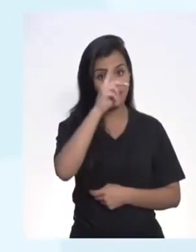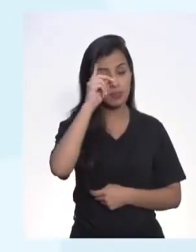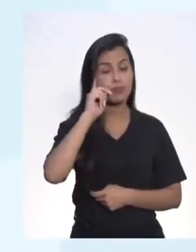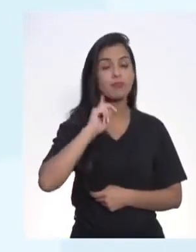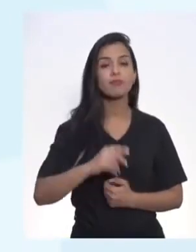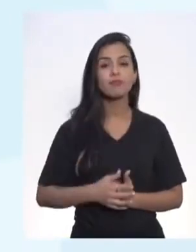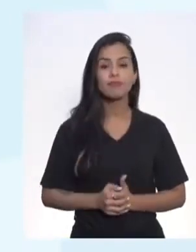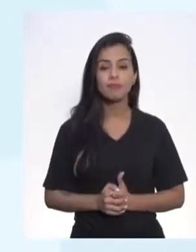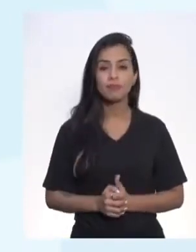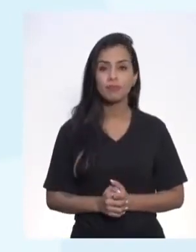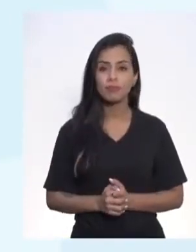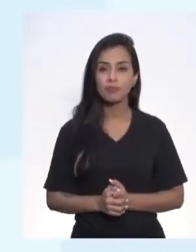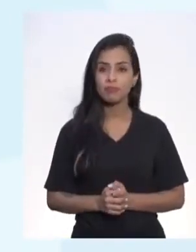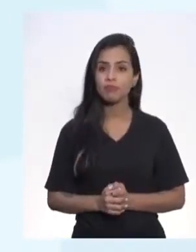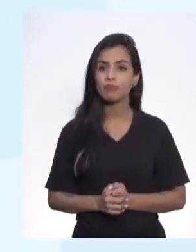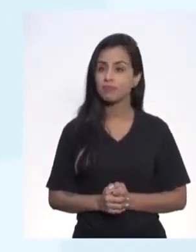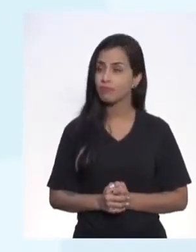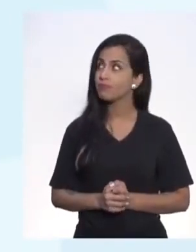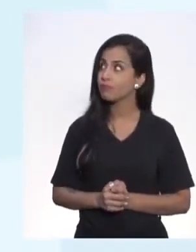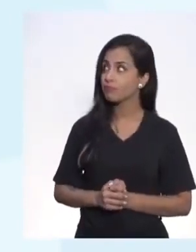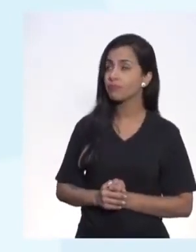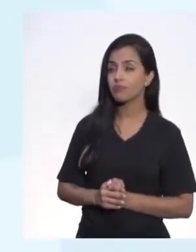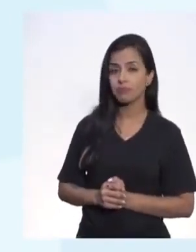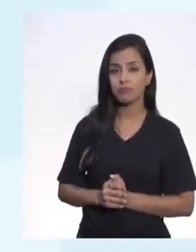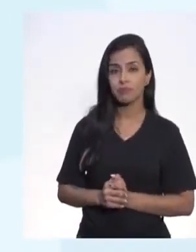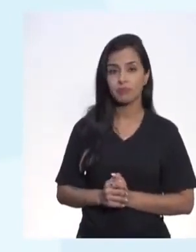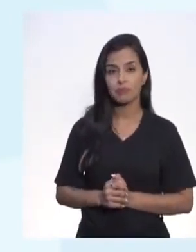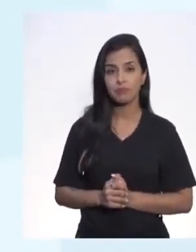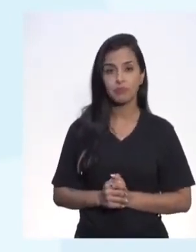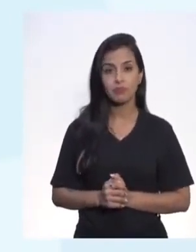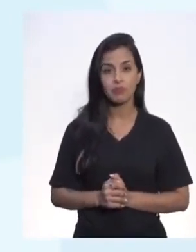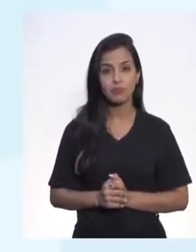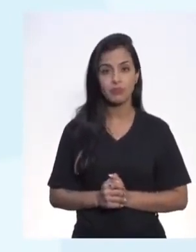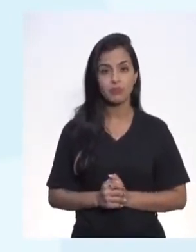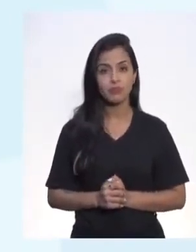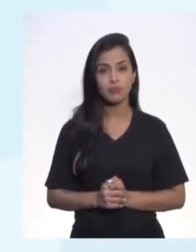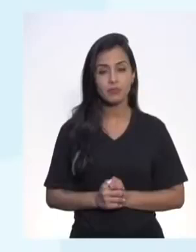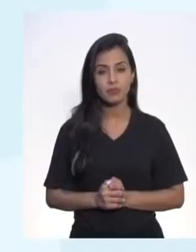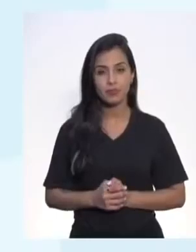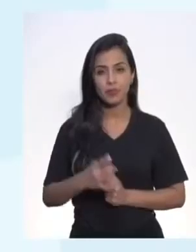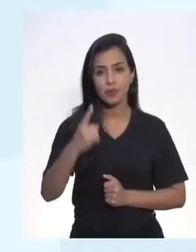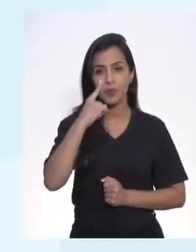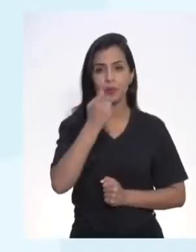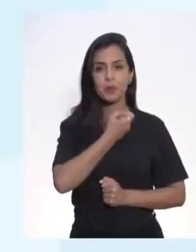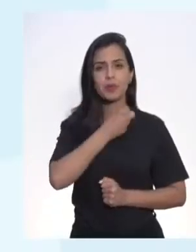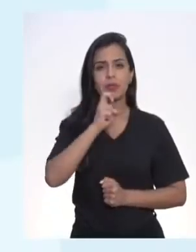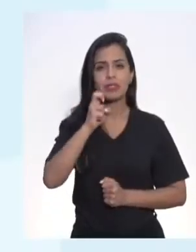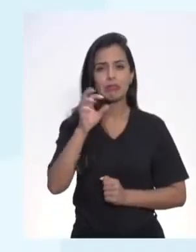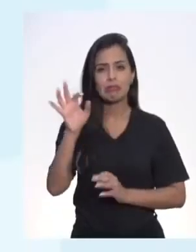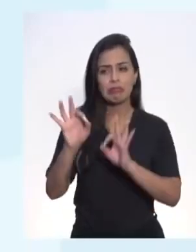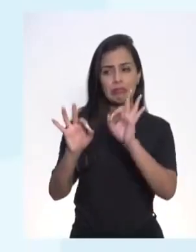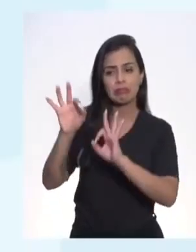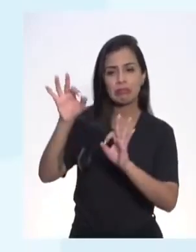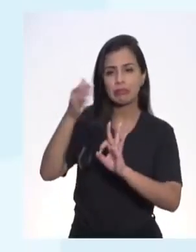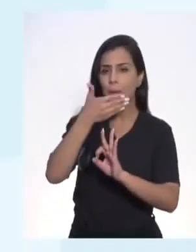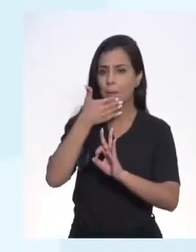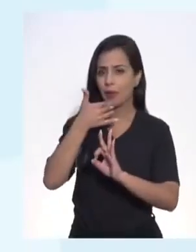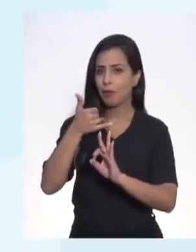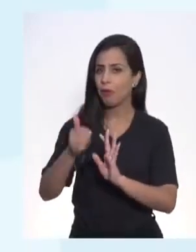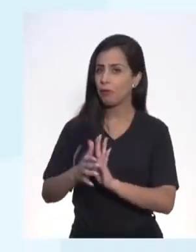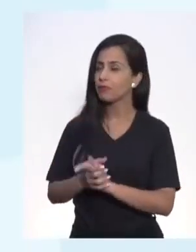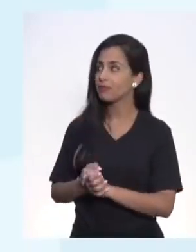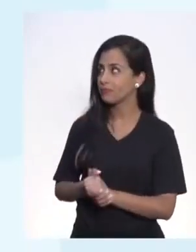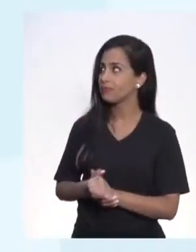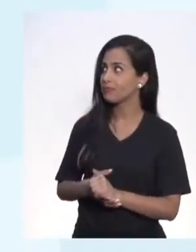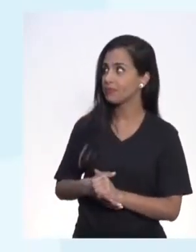R$1.520. Então, aqui, 0 menos 0, peça emprestado. Vamos ver se agora o meu 5 fica melhor. 10 menos 2, 8. 5